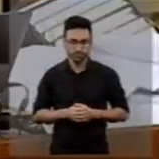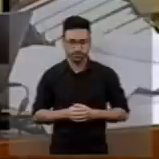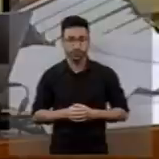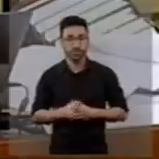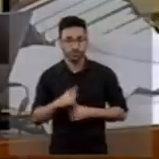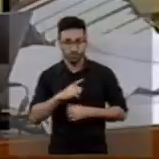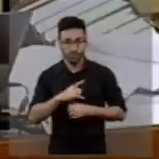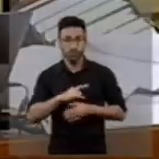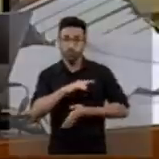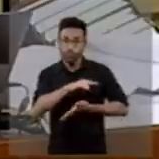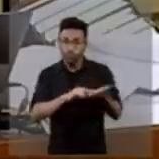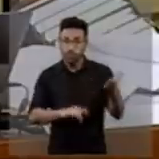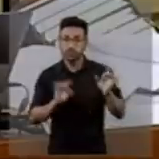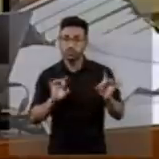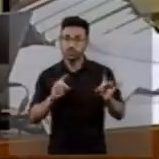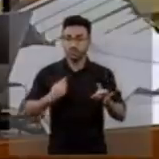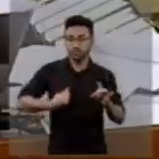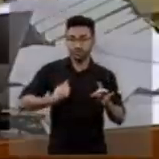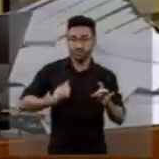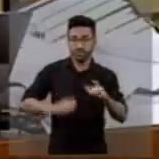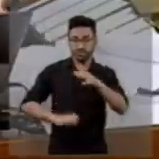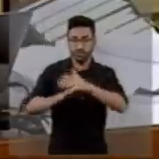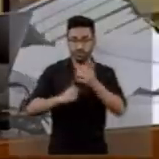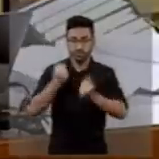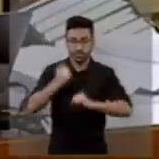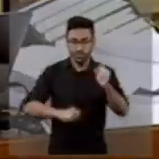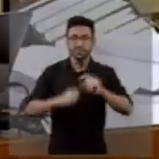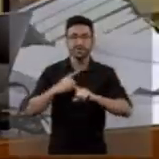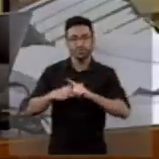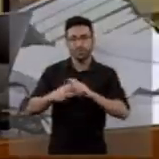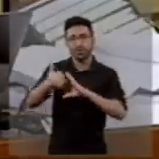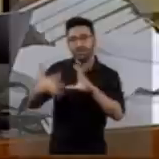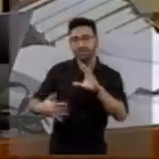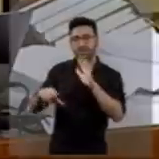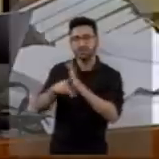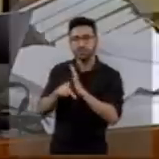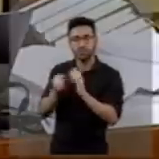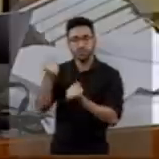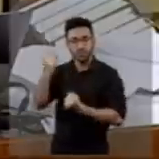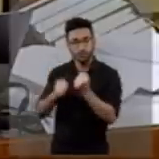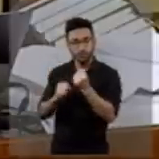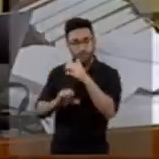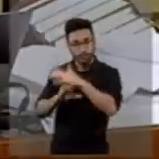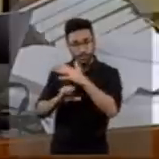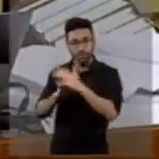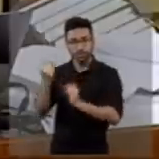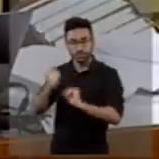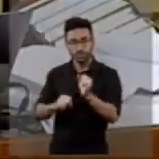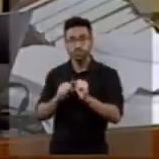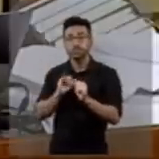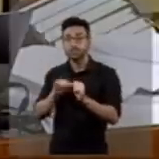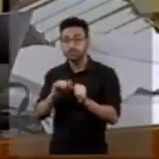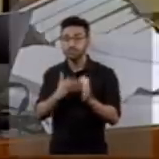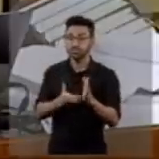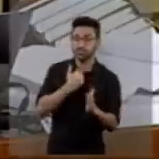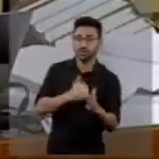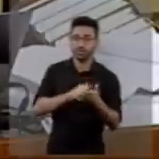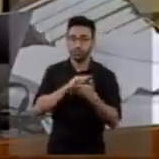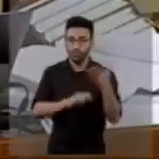especial de funcionamento, exatamente por suas características, e a cassação desse registro, à luz